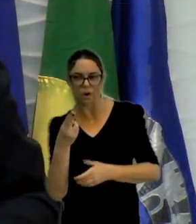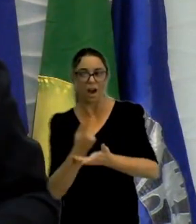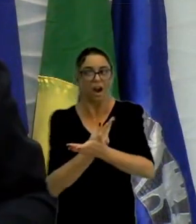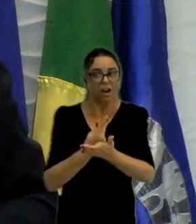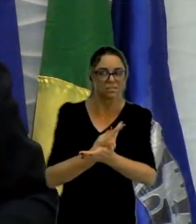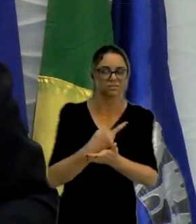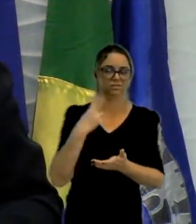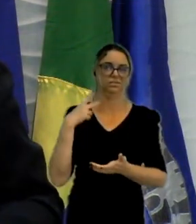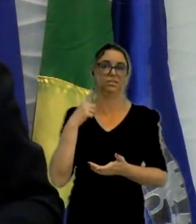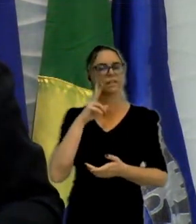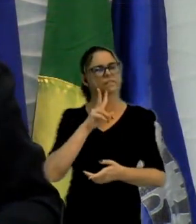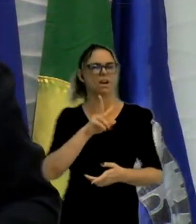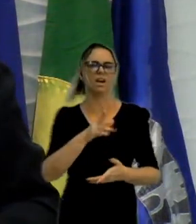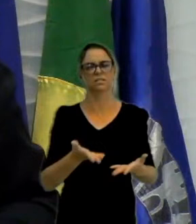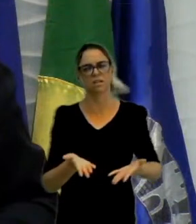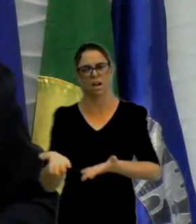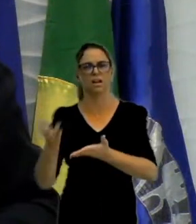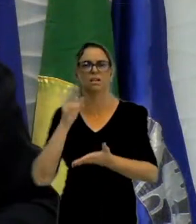Tem que ir para ver.